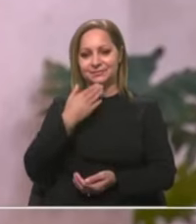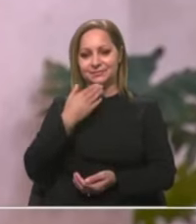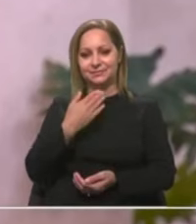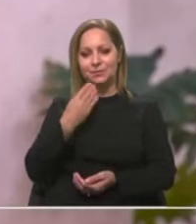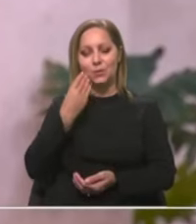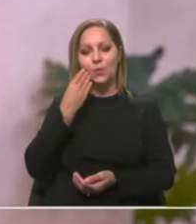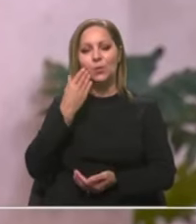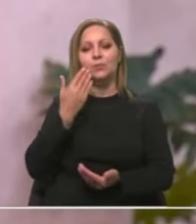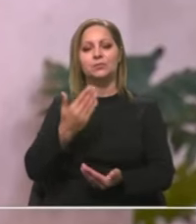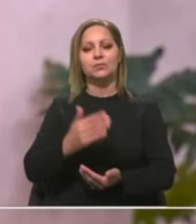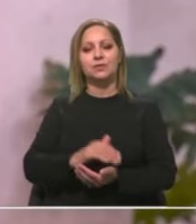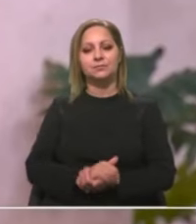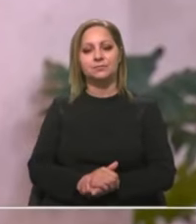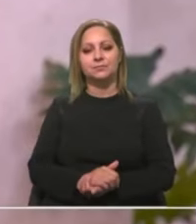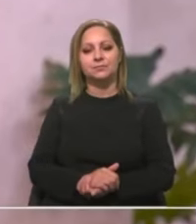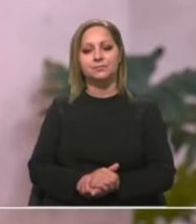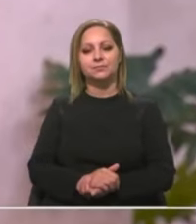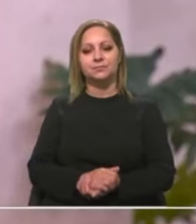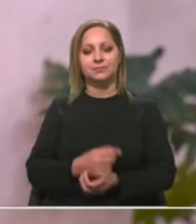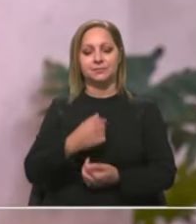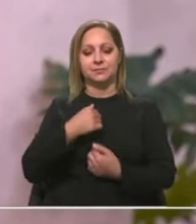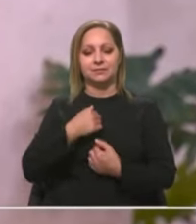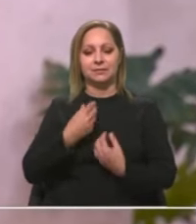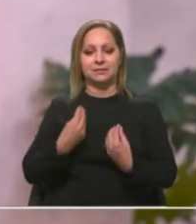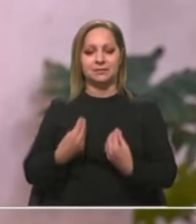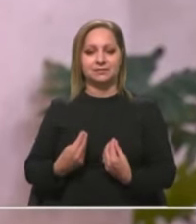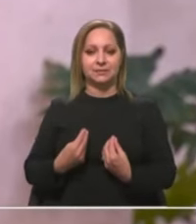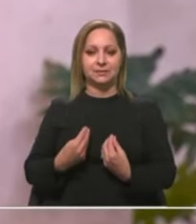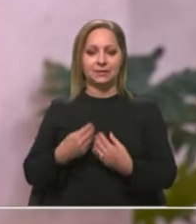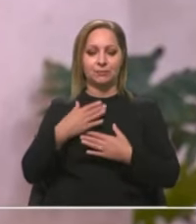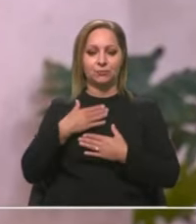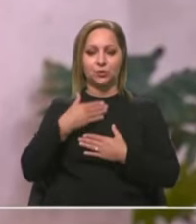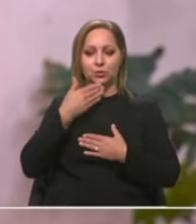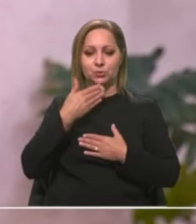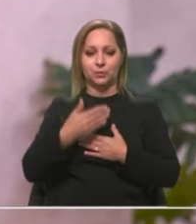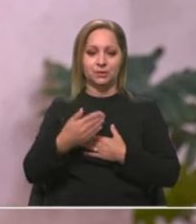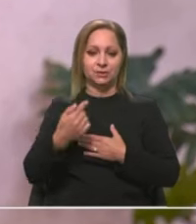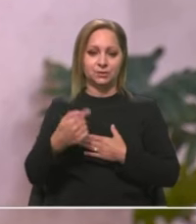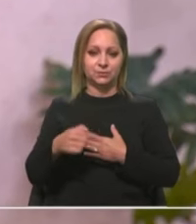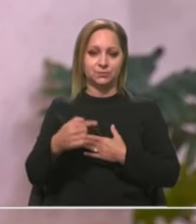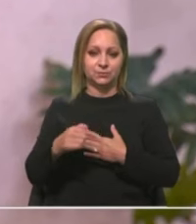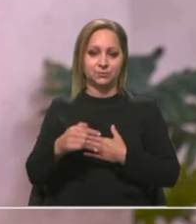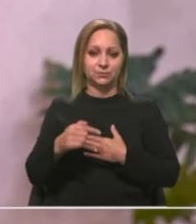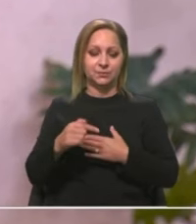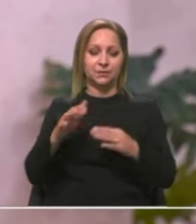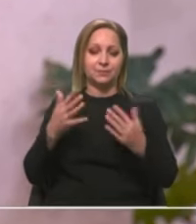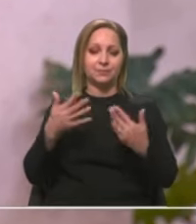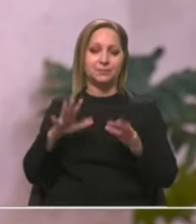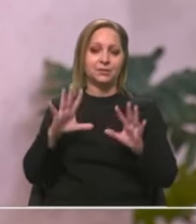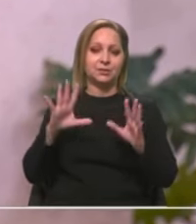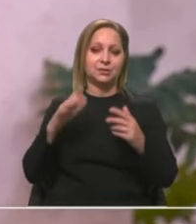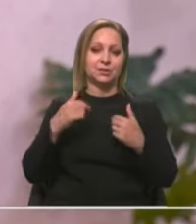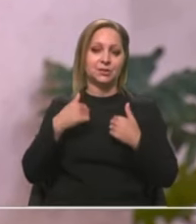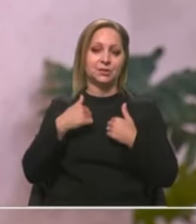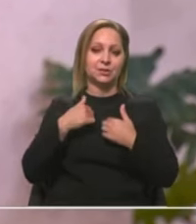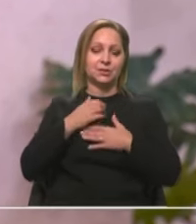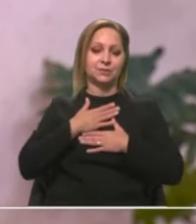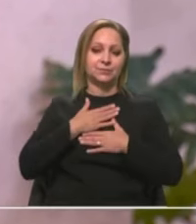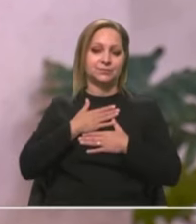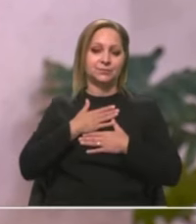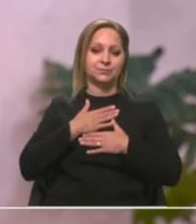Como é que foi viver tudo isto? Foi maravilhoso, foi uma experiência única. O que passa é que eu sou assim, eu que